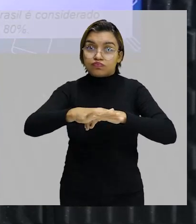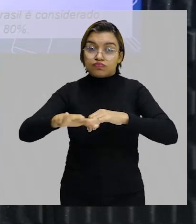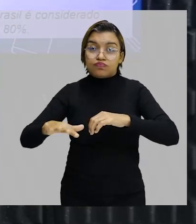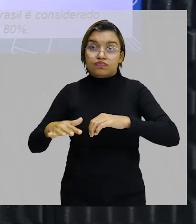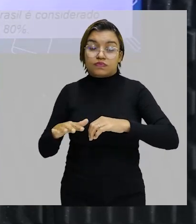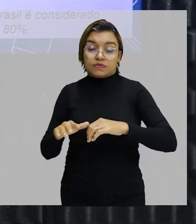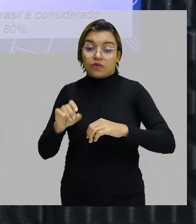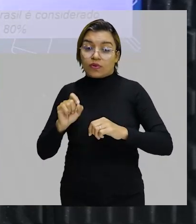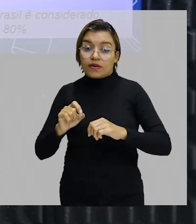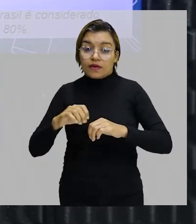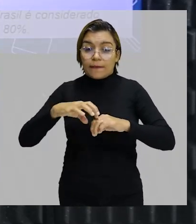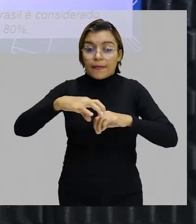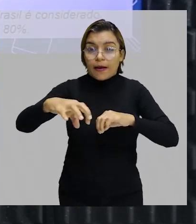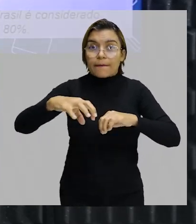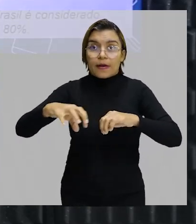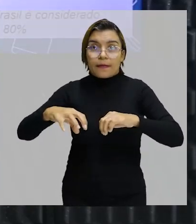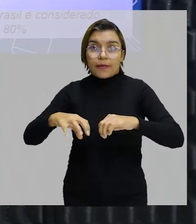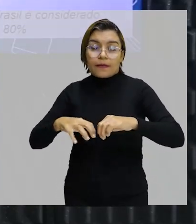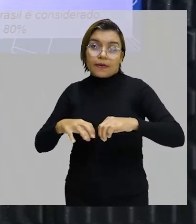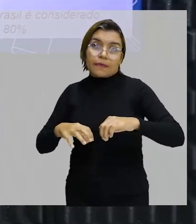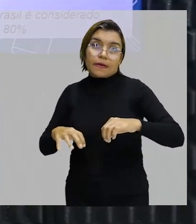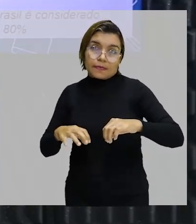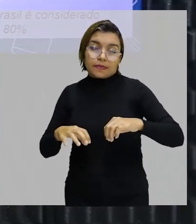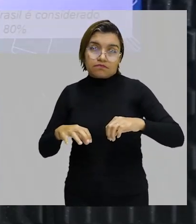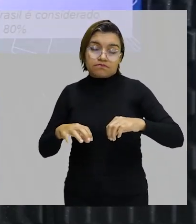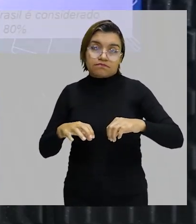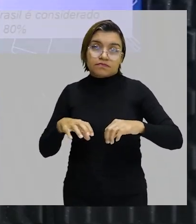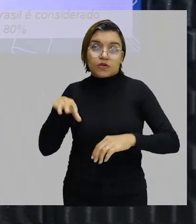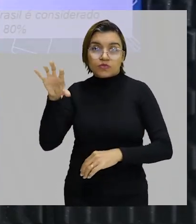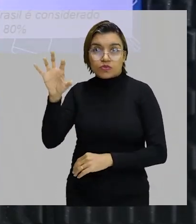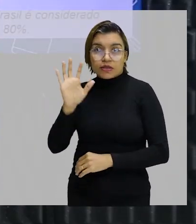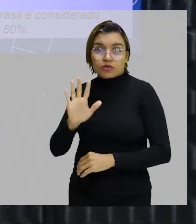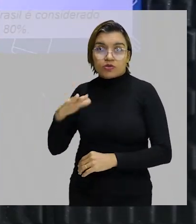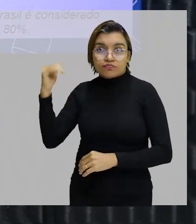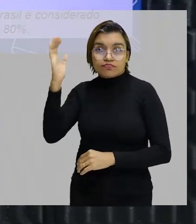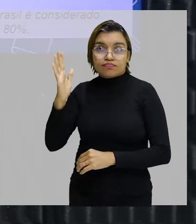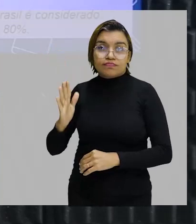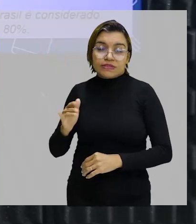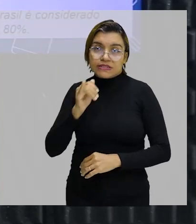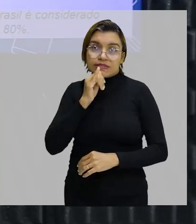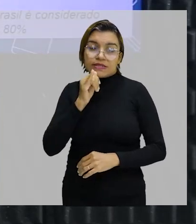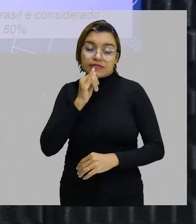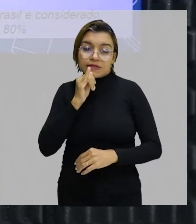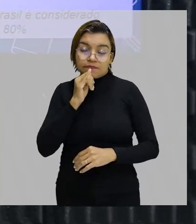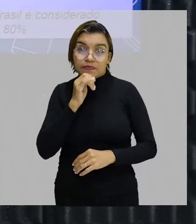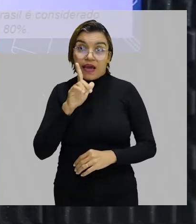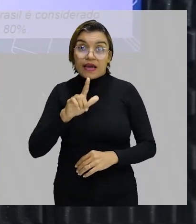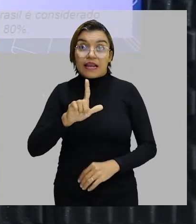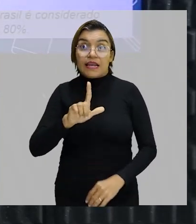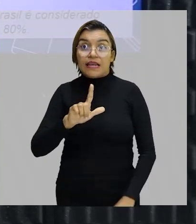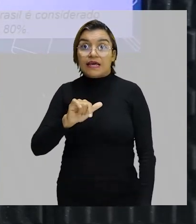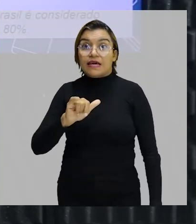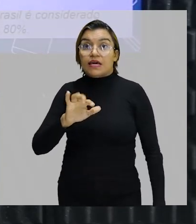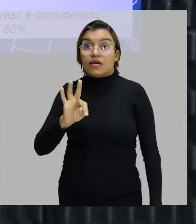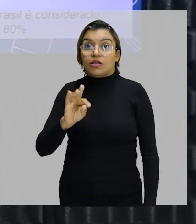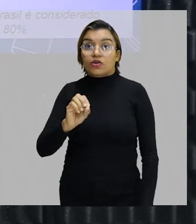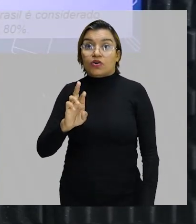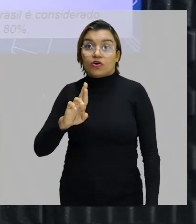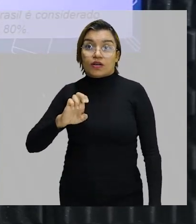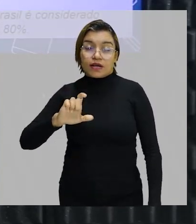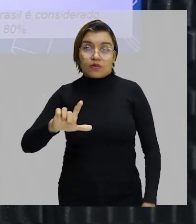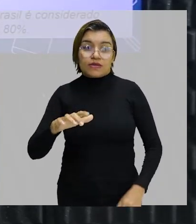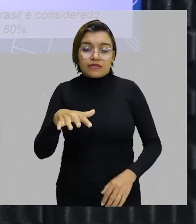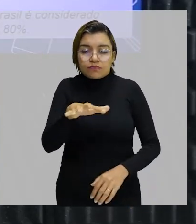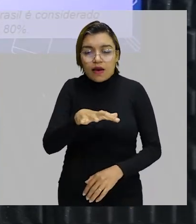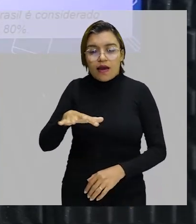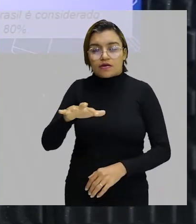se distribuir de forma aí desigual pelo nosso território. Ela vai se concentrar no litoral e em algumas regiões específicas,